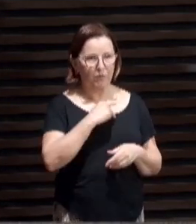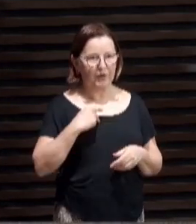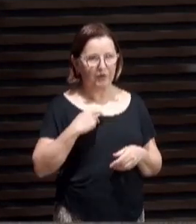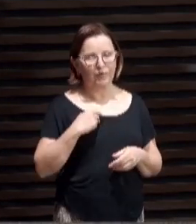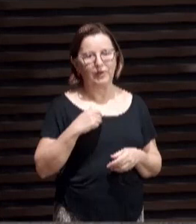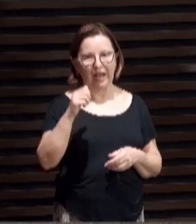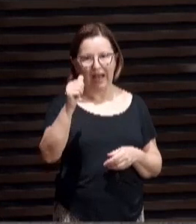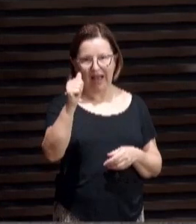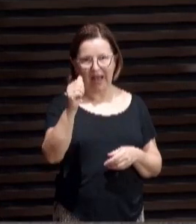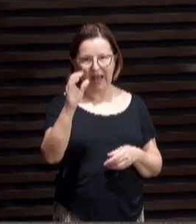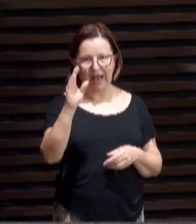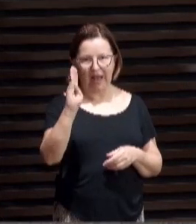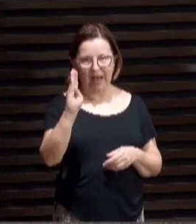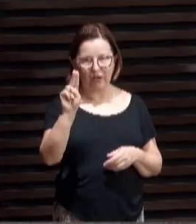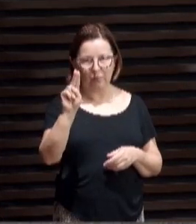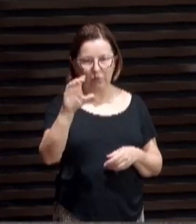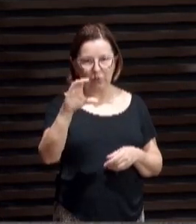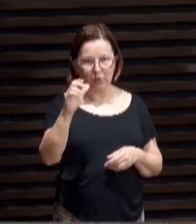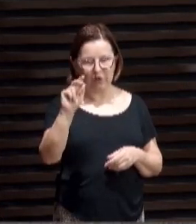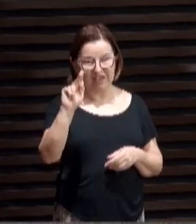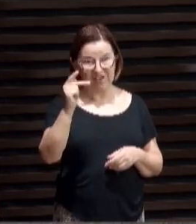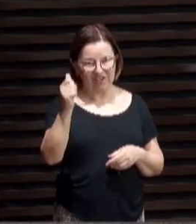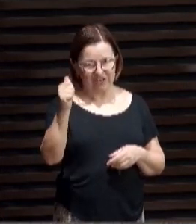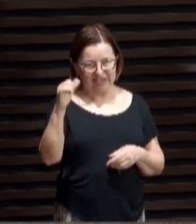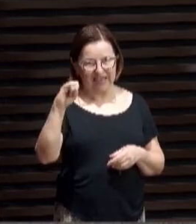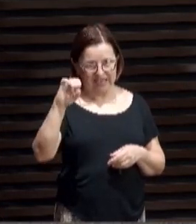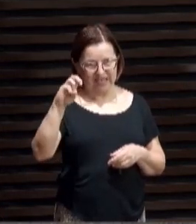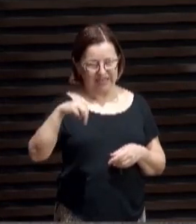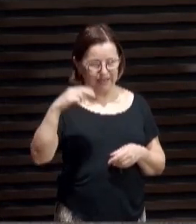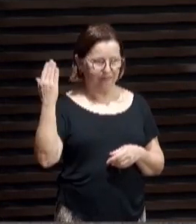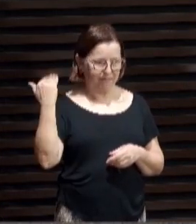a sua viúva sentada na sua cadeira de rodas.